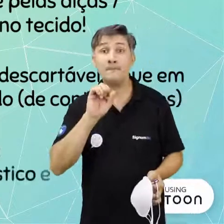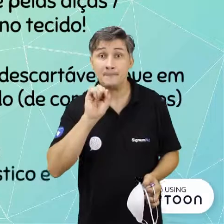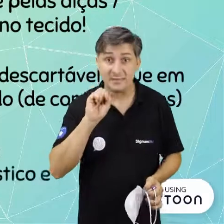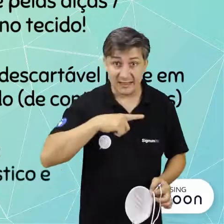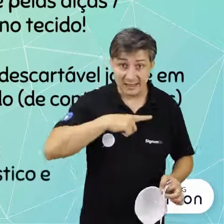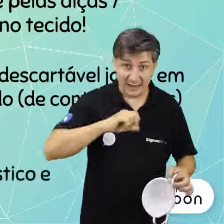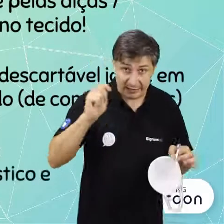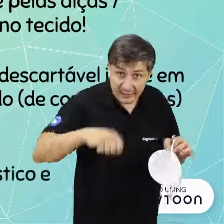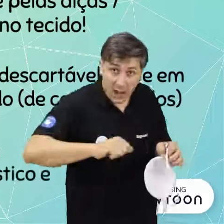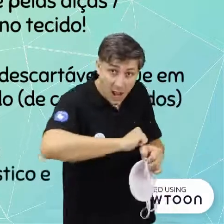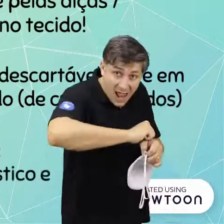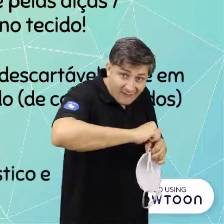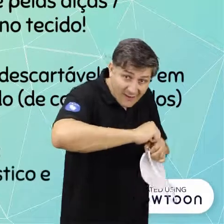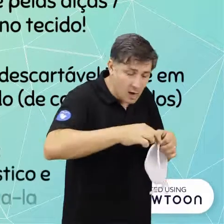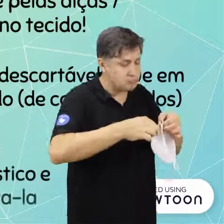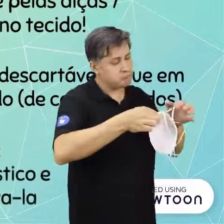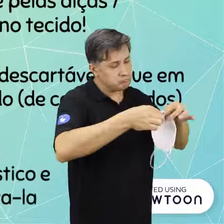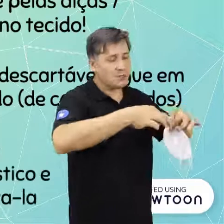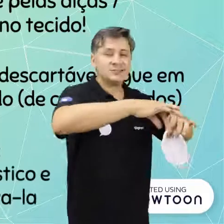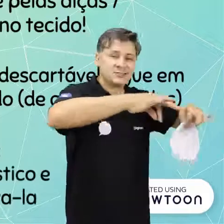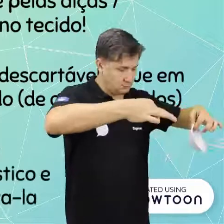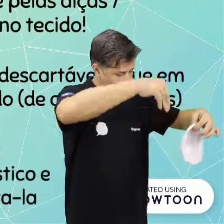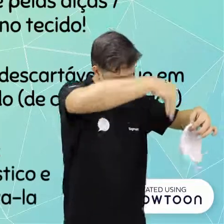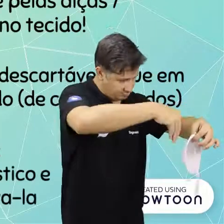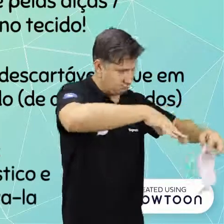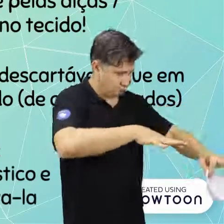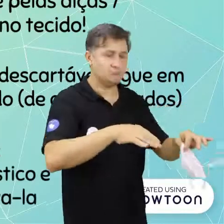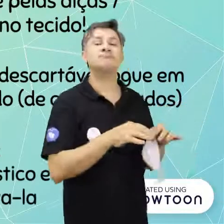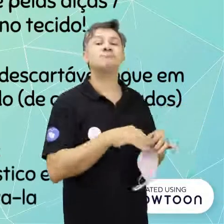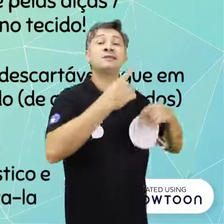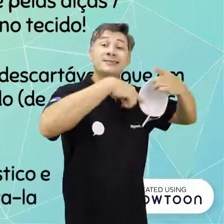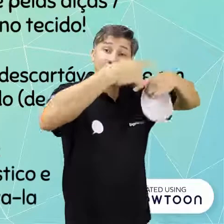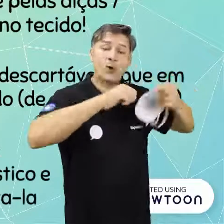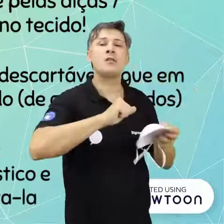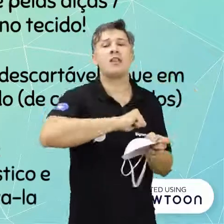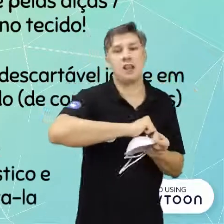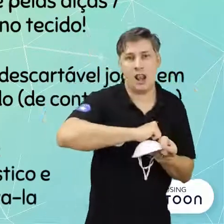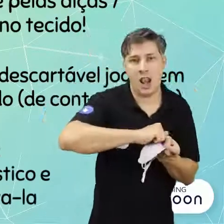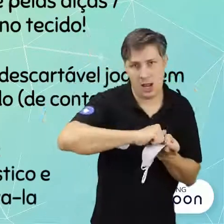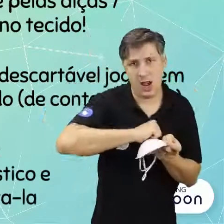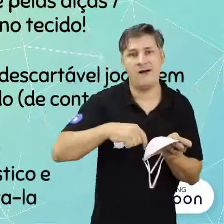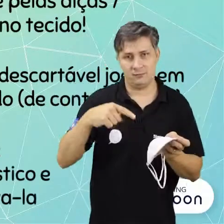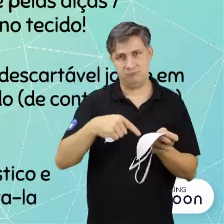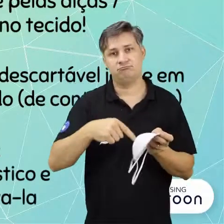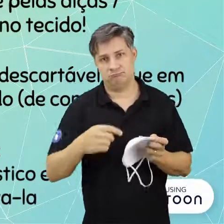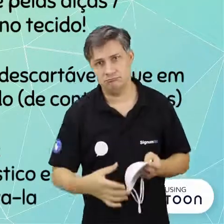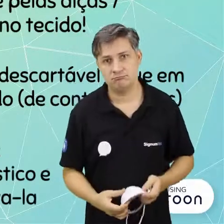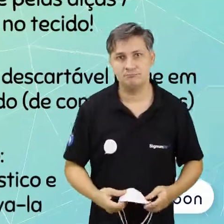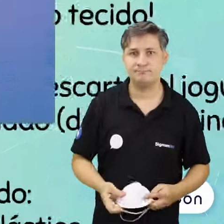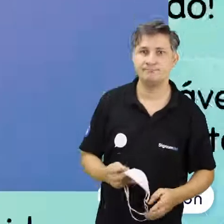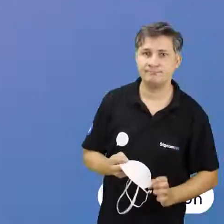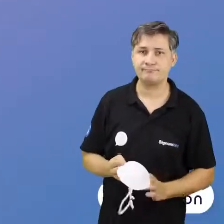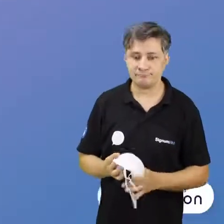contaminados. Caso seja de tecido, coloque em um saco plástico e feche até que possa lavá-la.